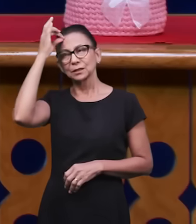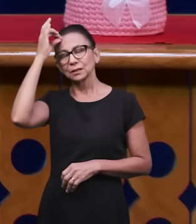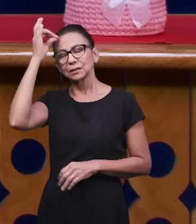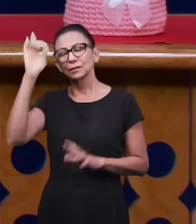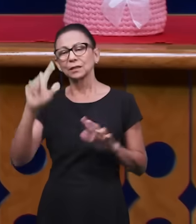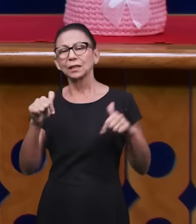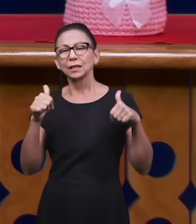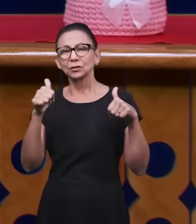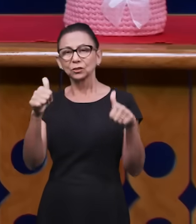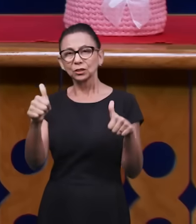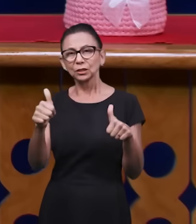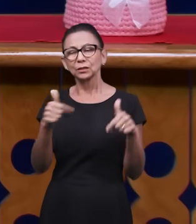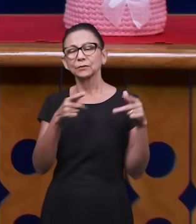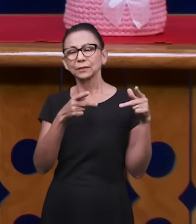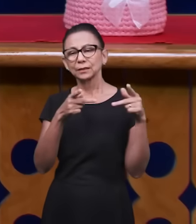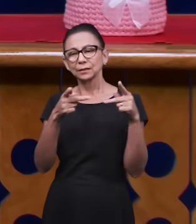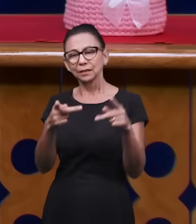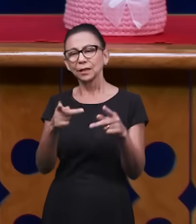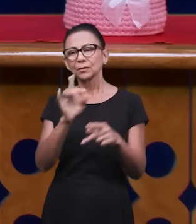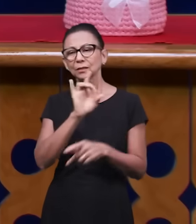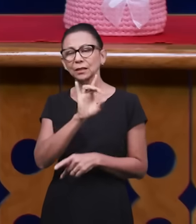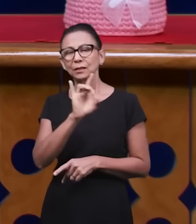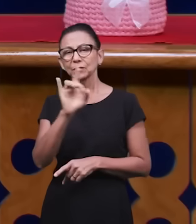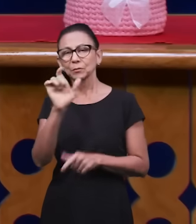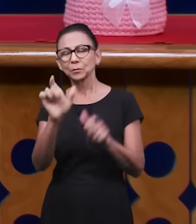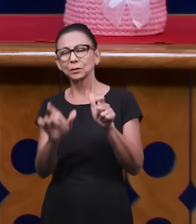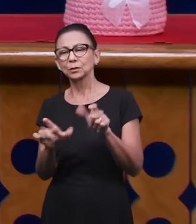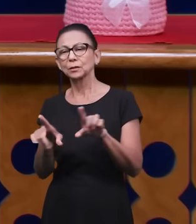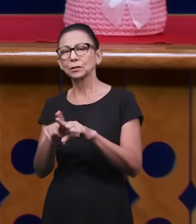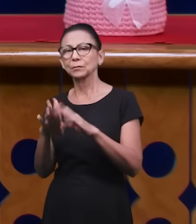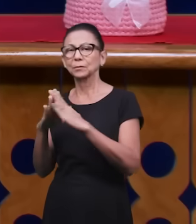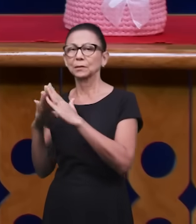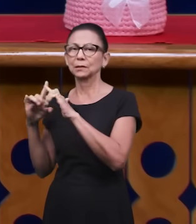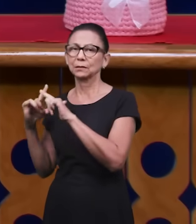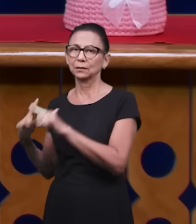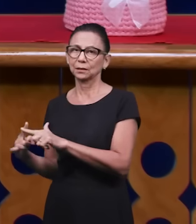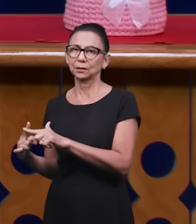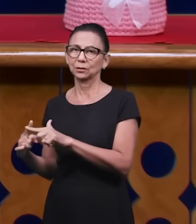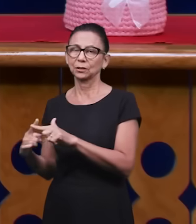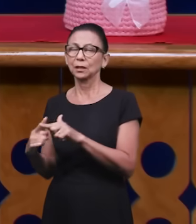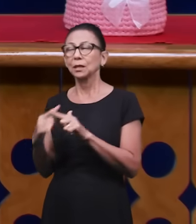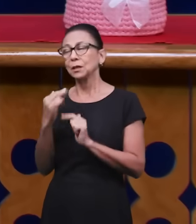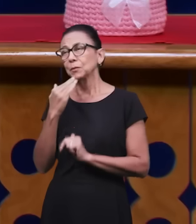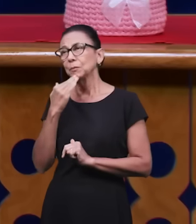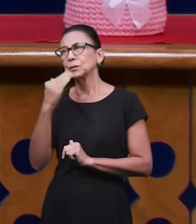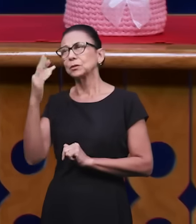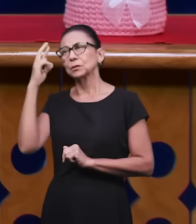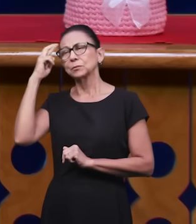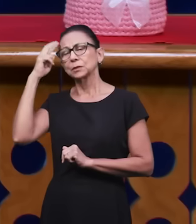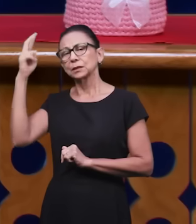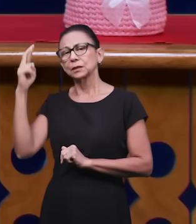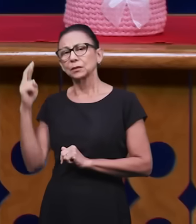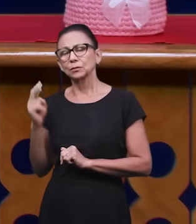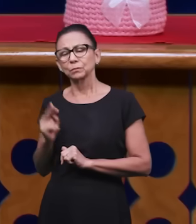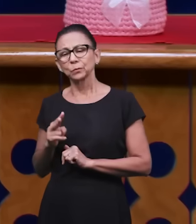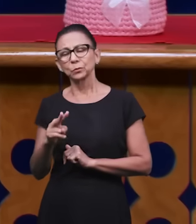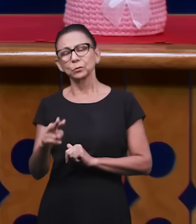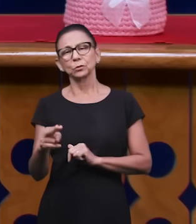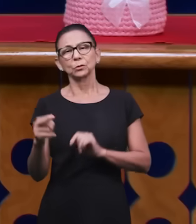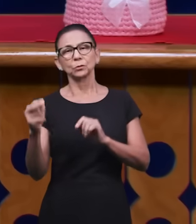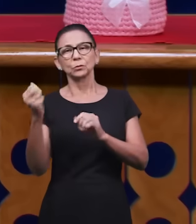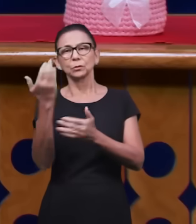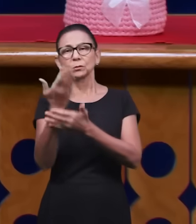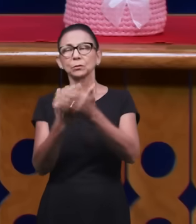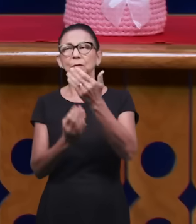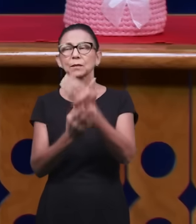executado em cada um de nós e no meio da tua igreja. Pedimos que o Senhor continue conosco, que o Senhor